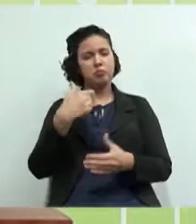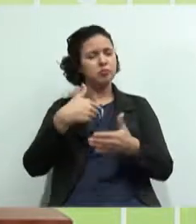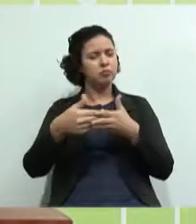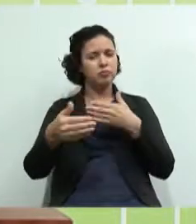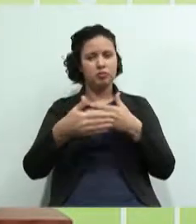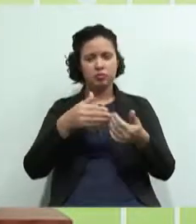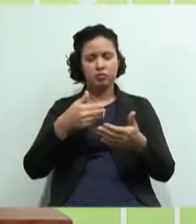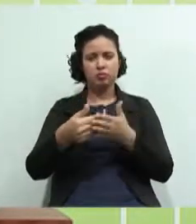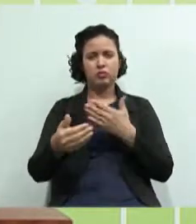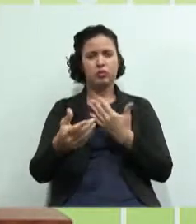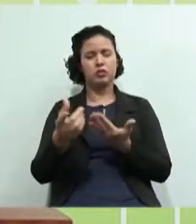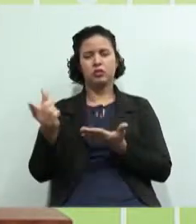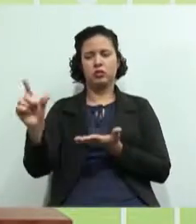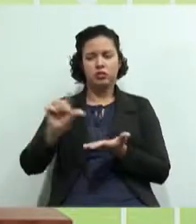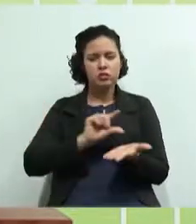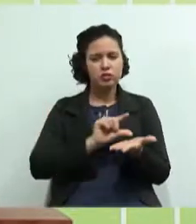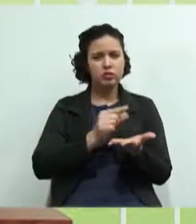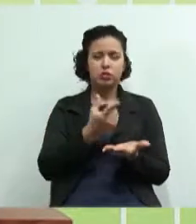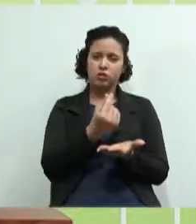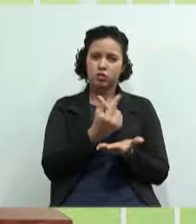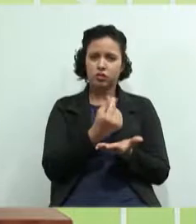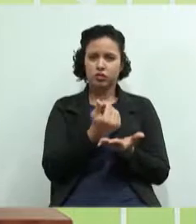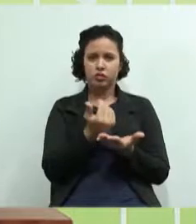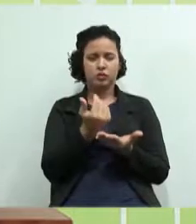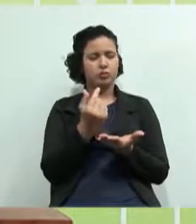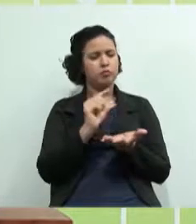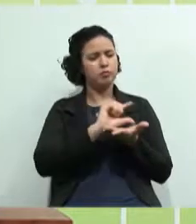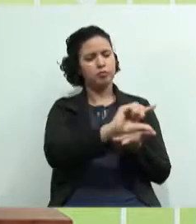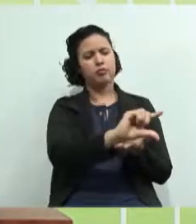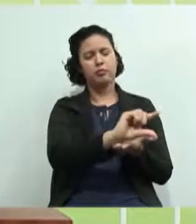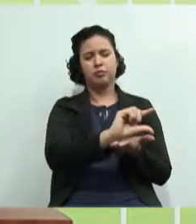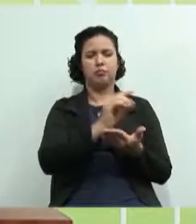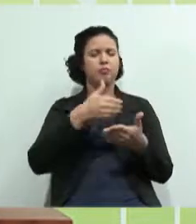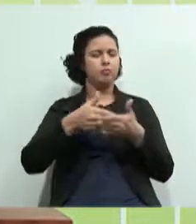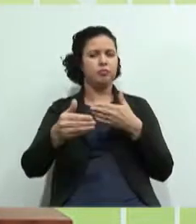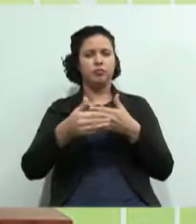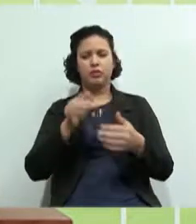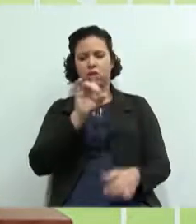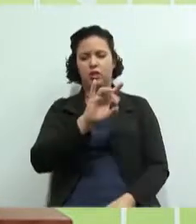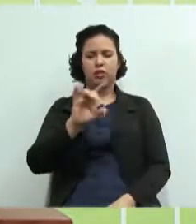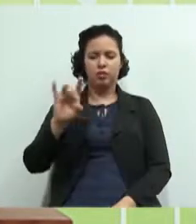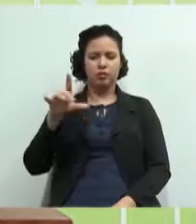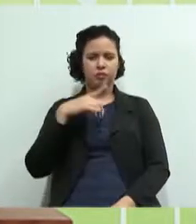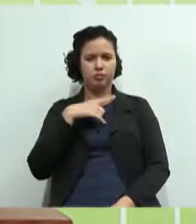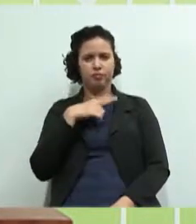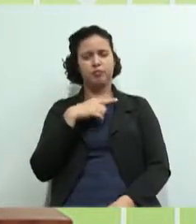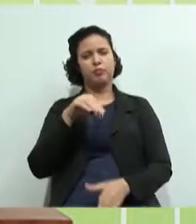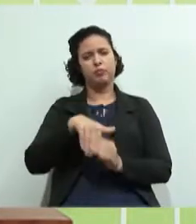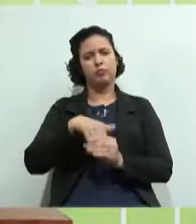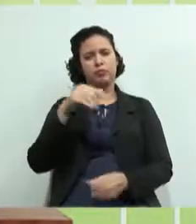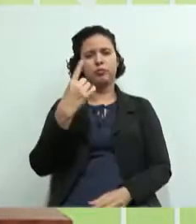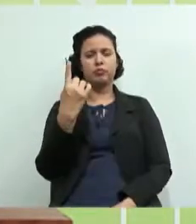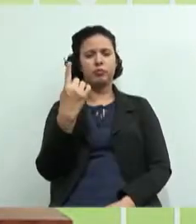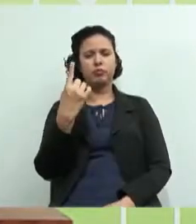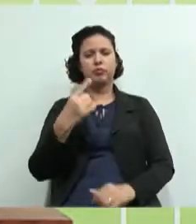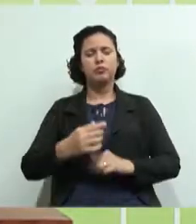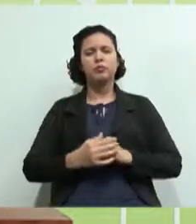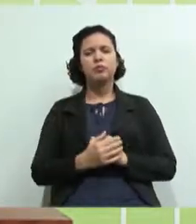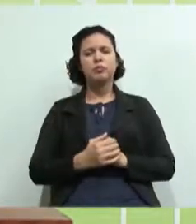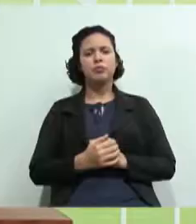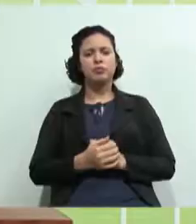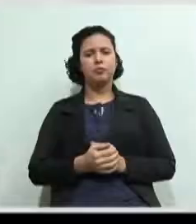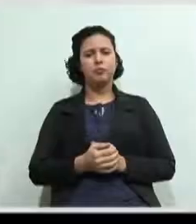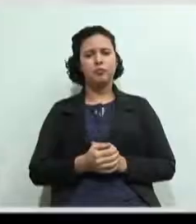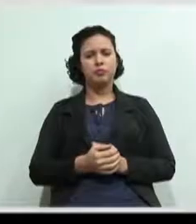a cota, não interessa a quantidade de capital investido, mas cada um tem direito a um voto, tá bom? E aí, é claro,